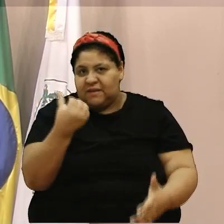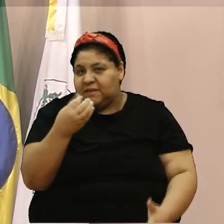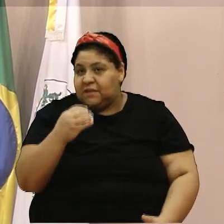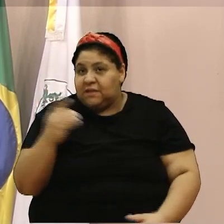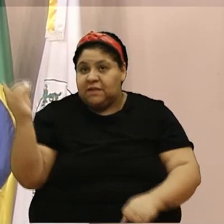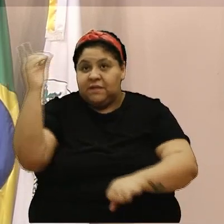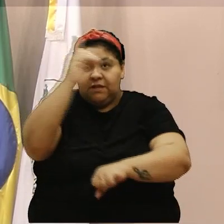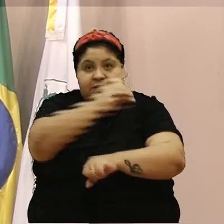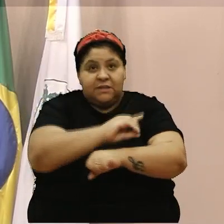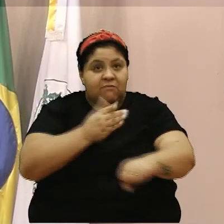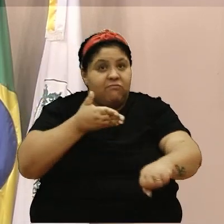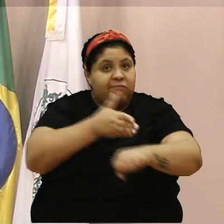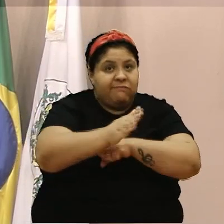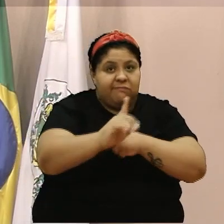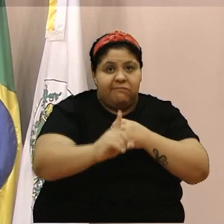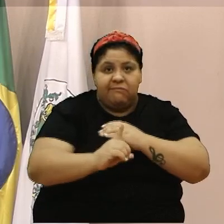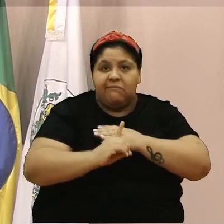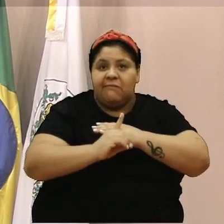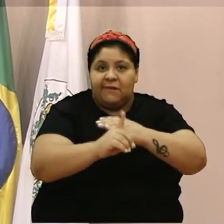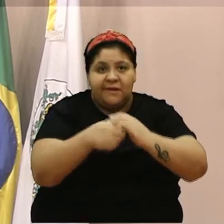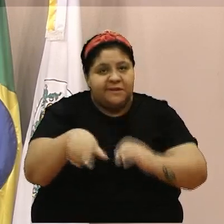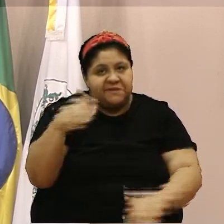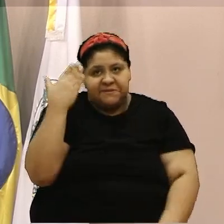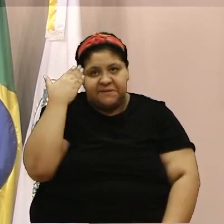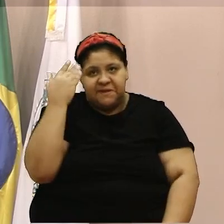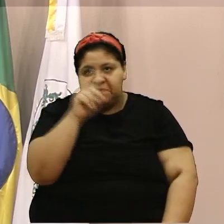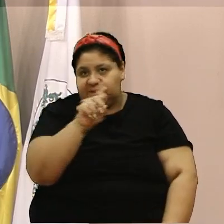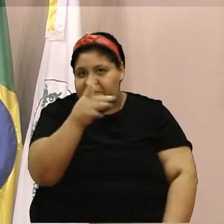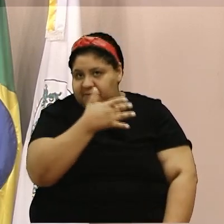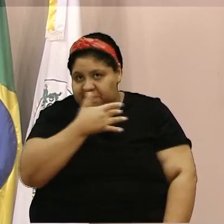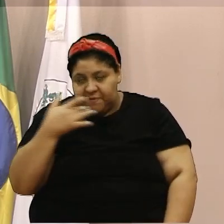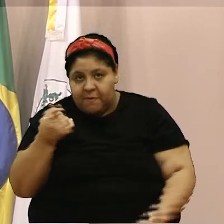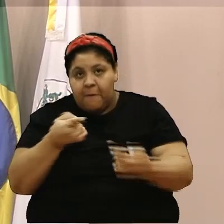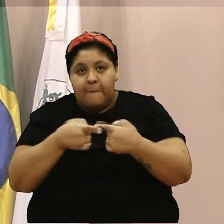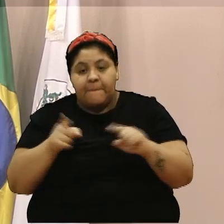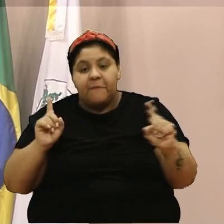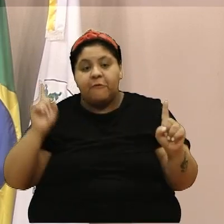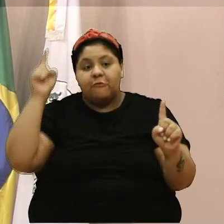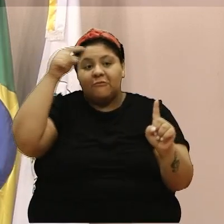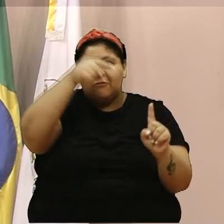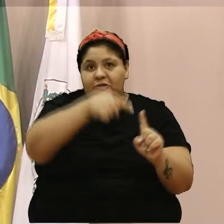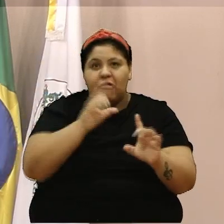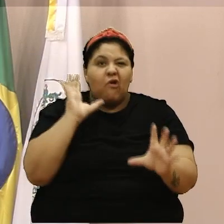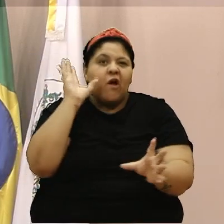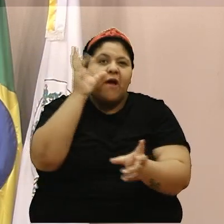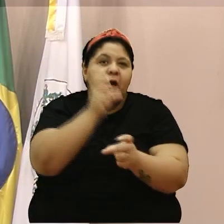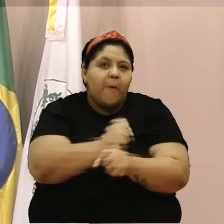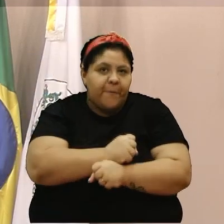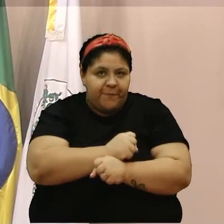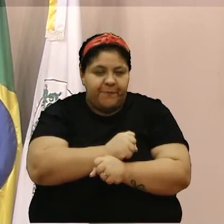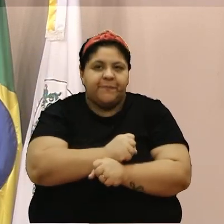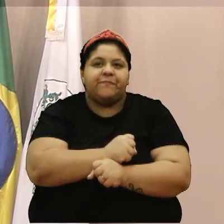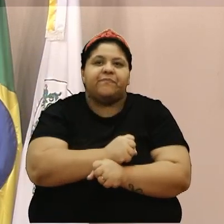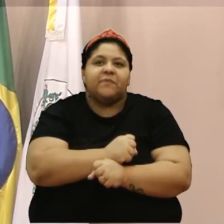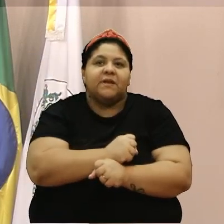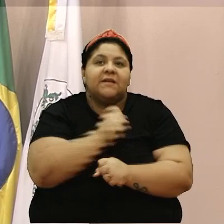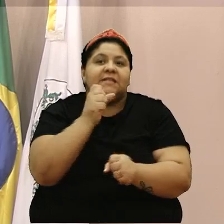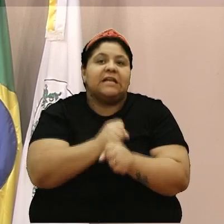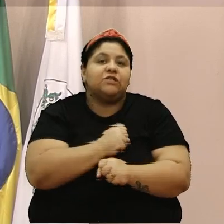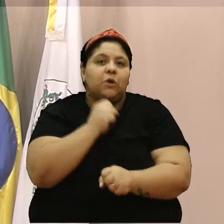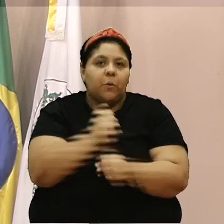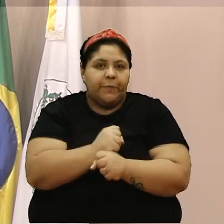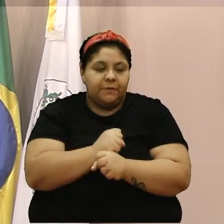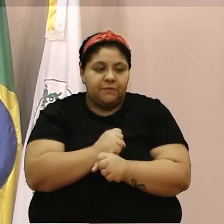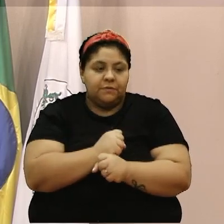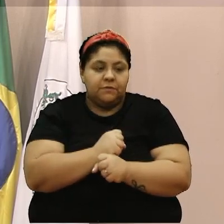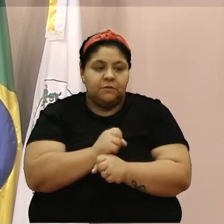um cliente, a gente sabe que não é fácil. Mas aqui o intuito, então, é uma prestação de conta das obras